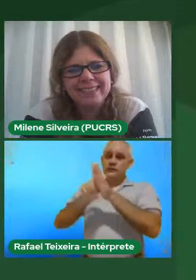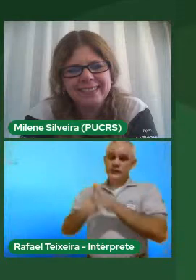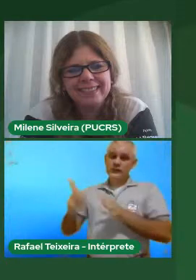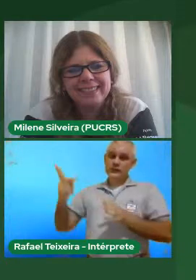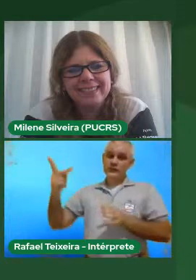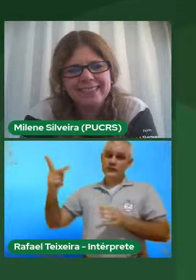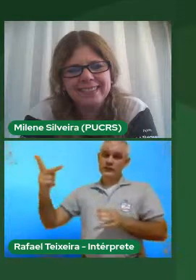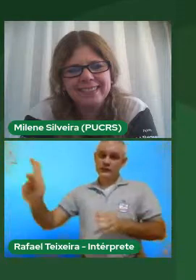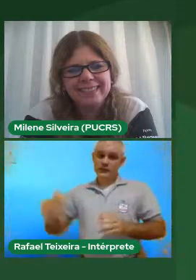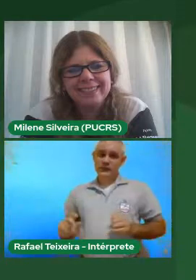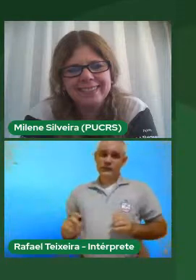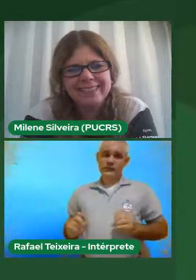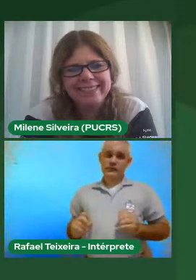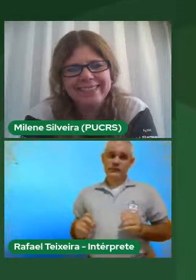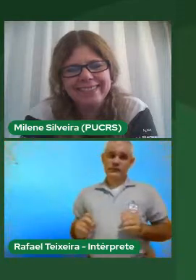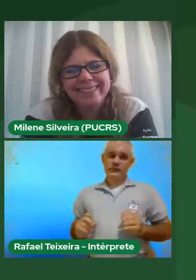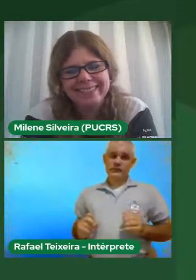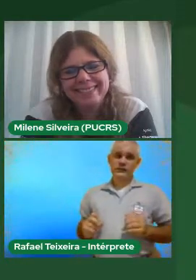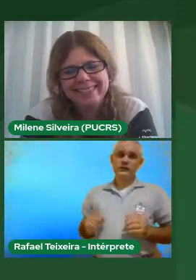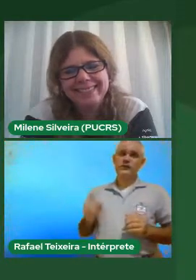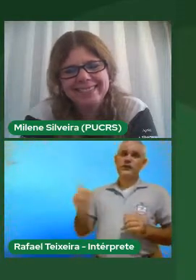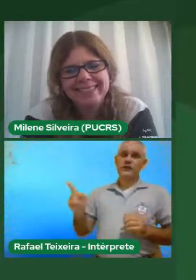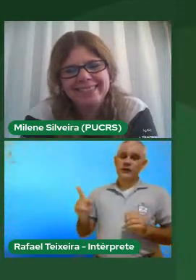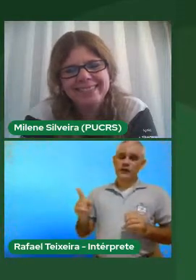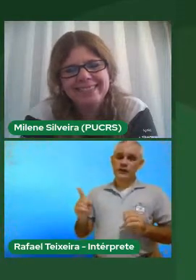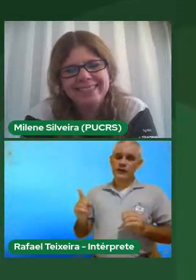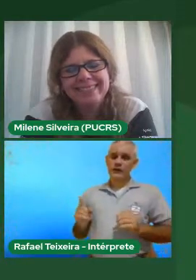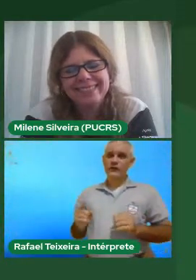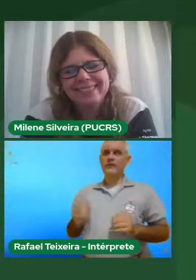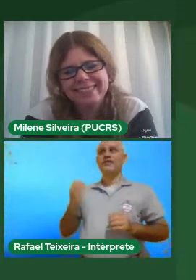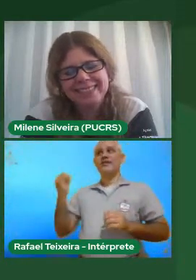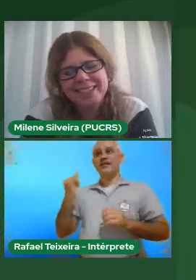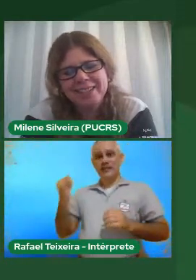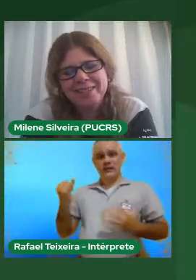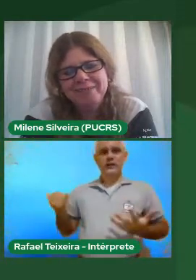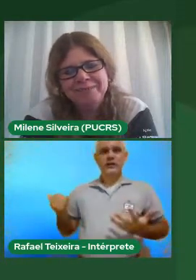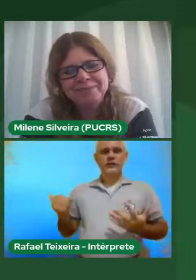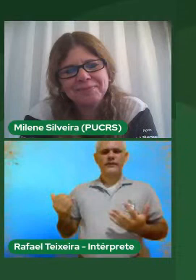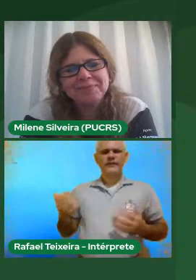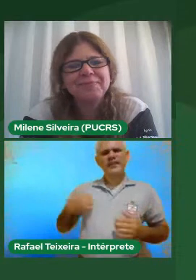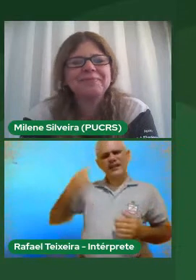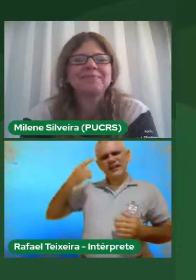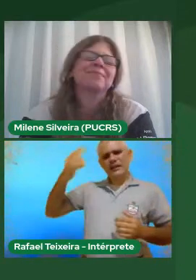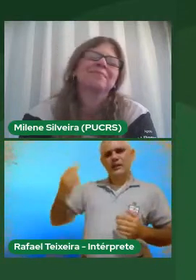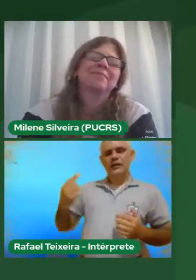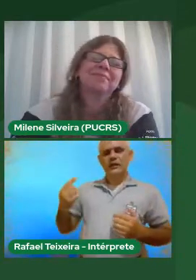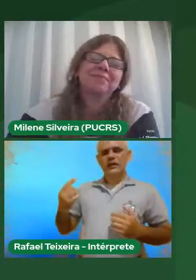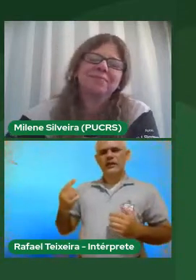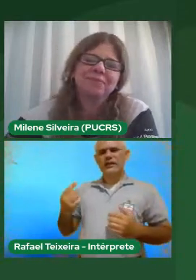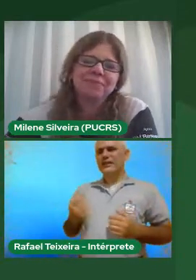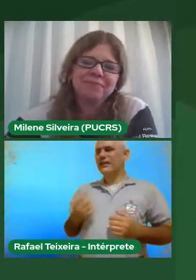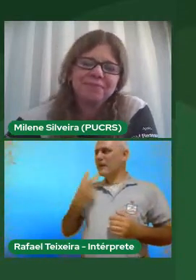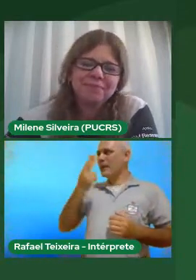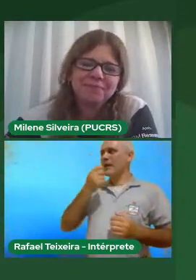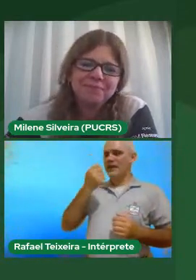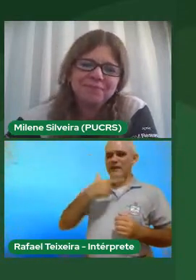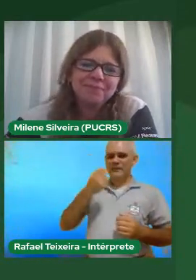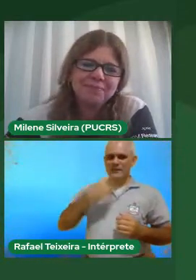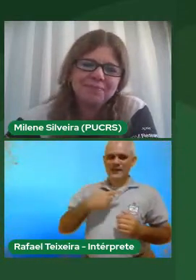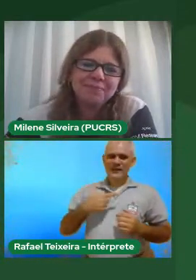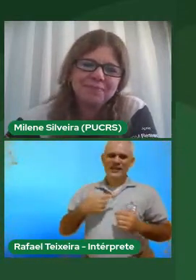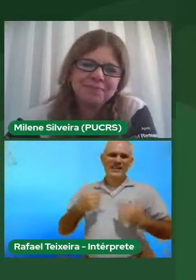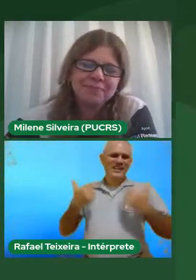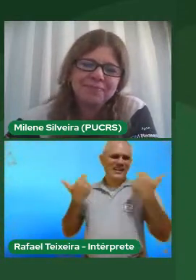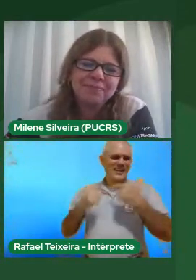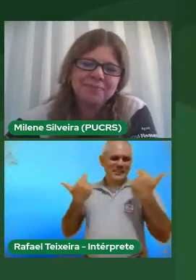eu não sou mais nenhuma moça. Gente, a gente se emborrachou de rir na plateia. Né? Porque essa espontaneidade, acho